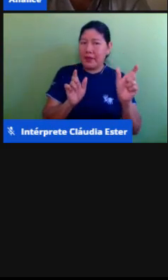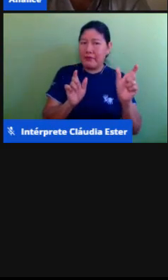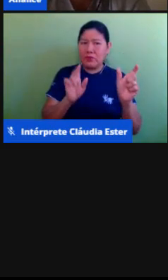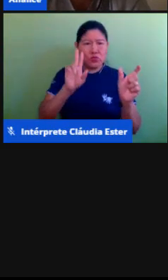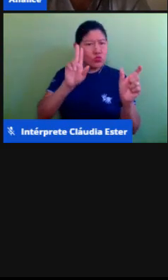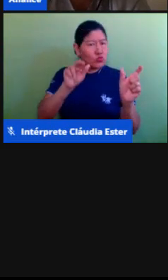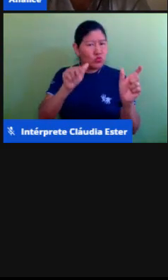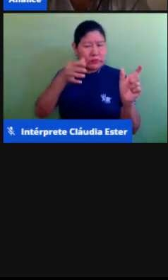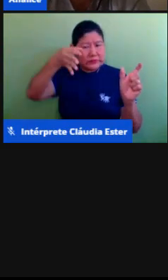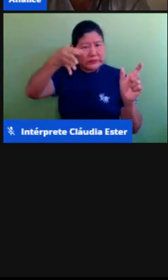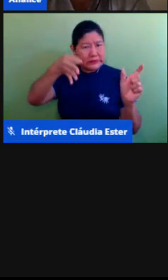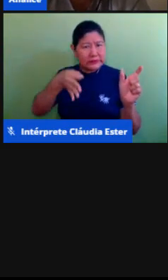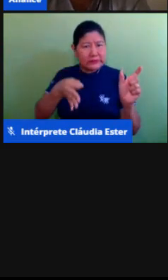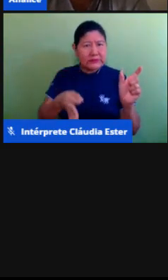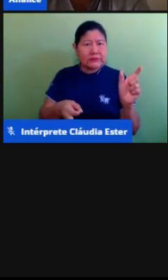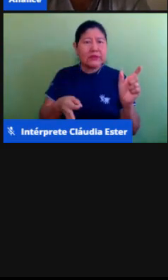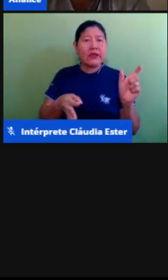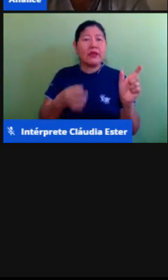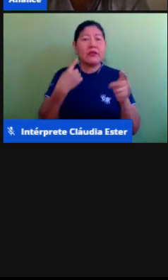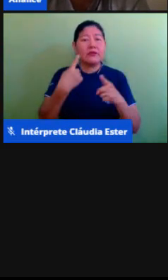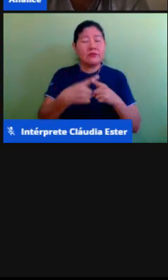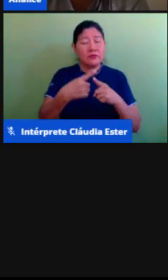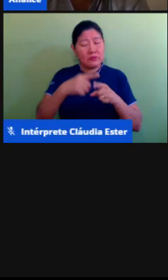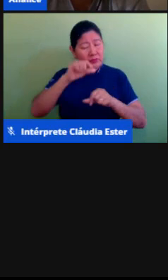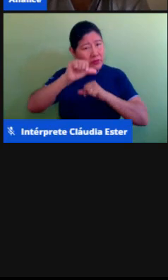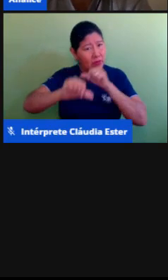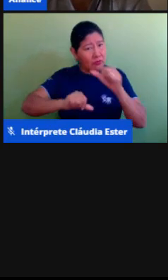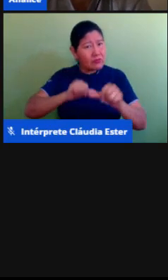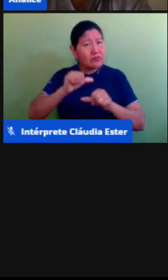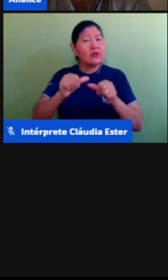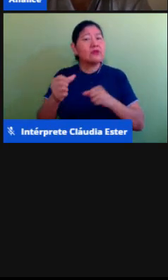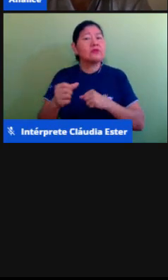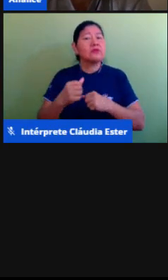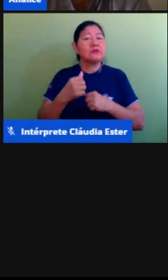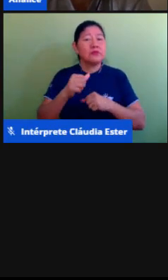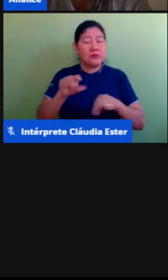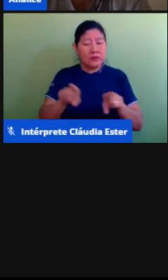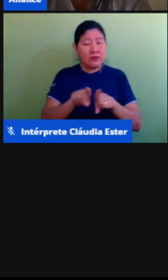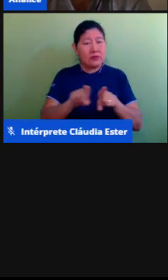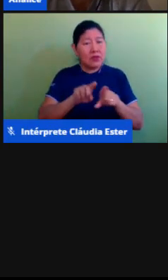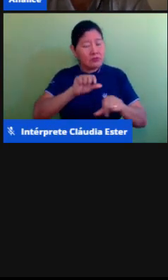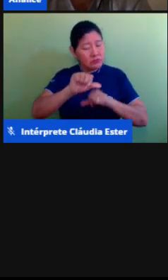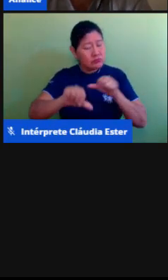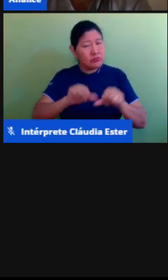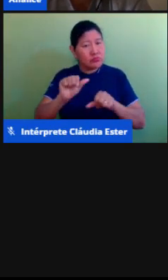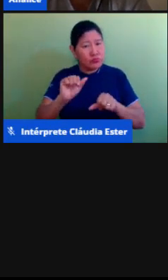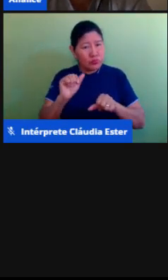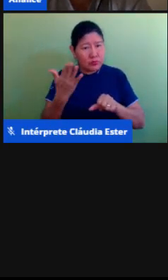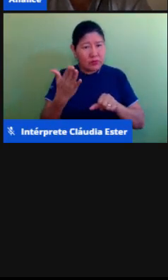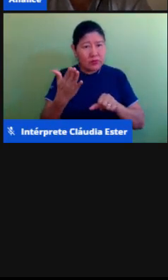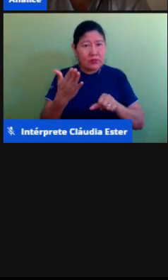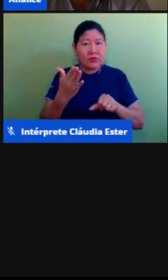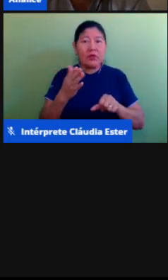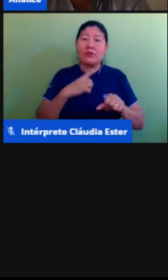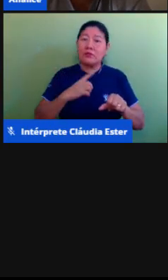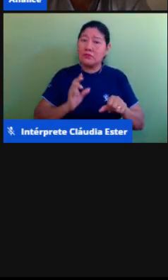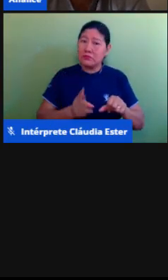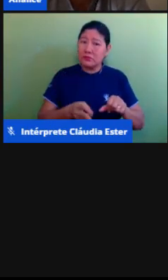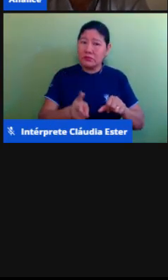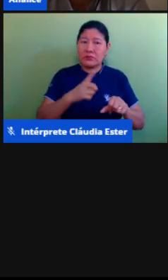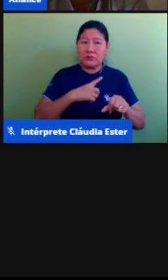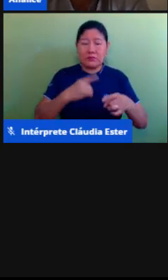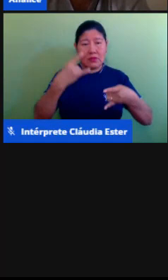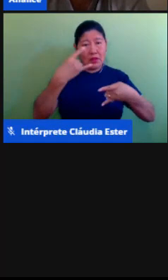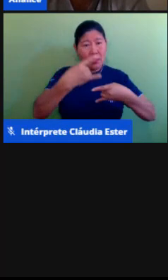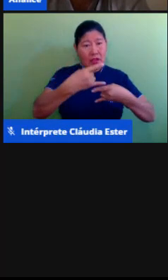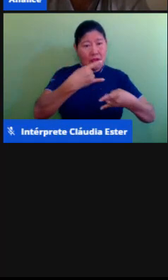porque muitas coisas mudam. As lives, elas dão para vocês uma declaração de 2 horas, né? E aí vocês